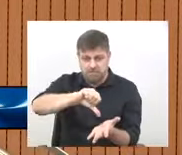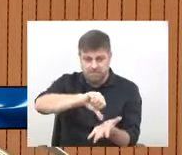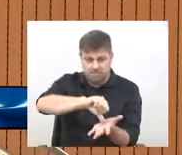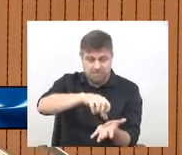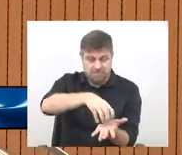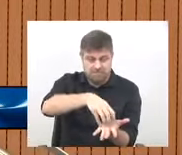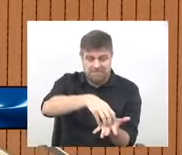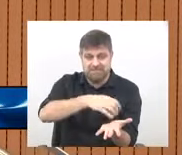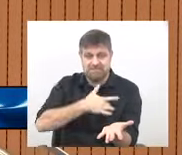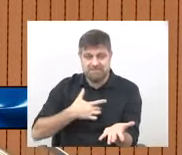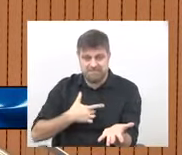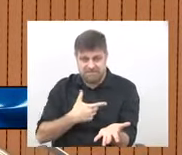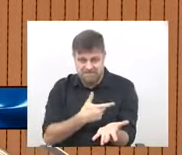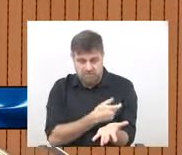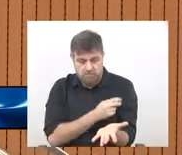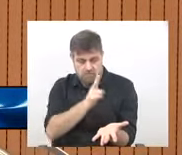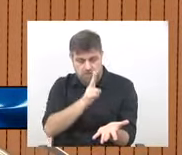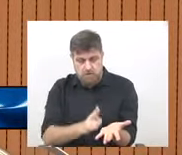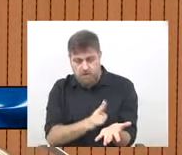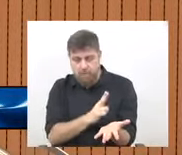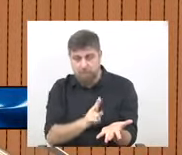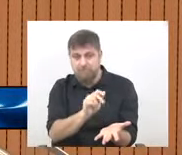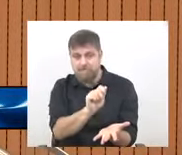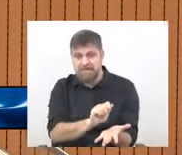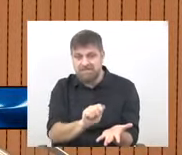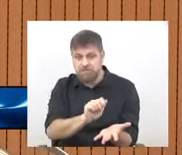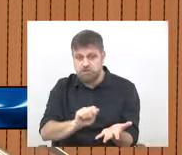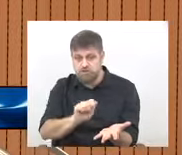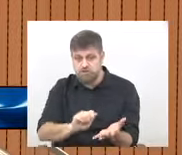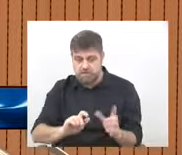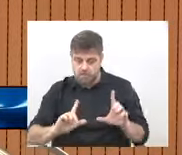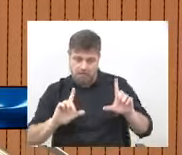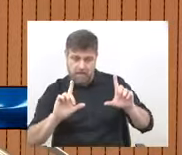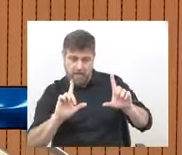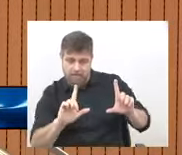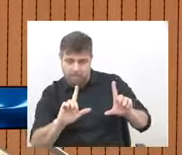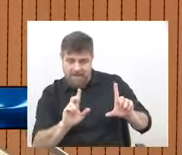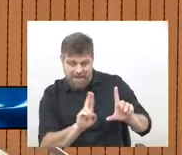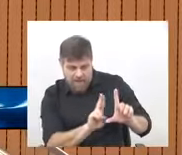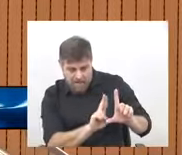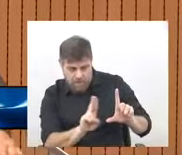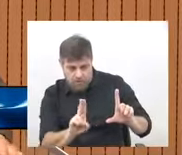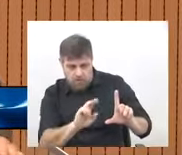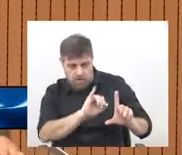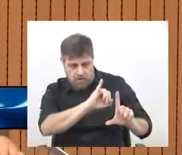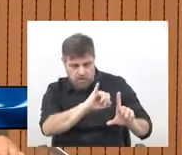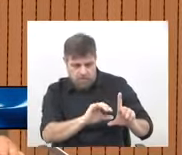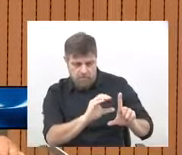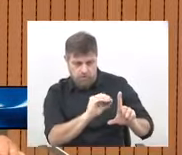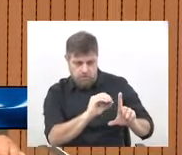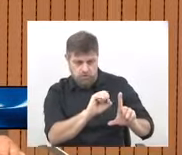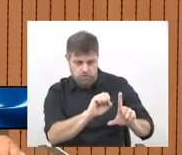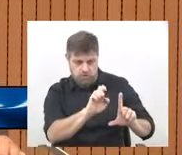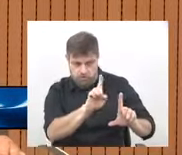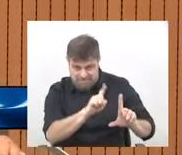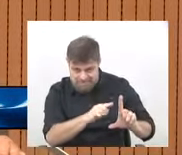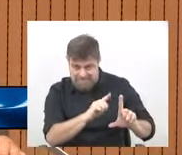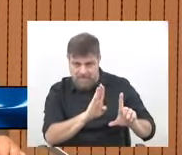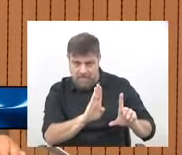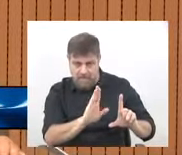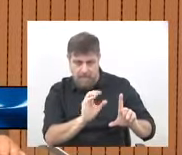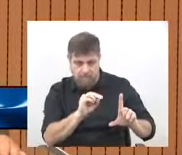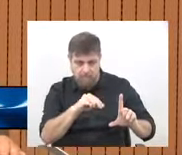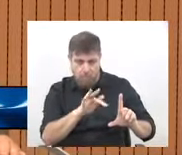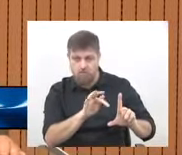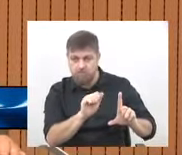saúde, no Padre Anchieta, com o nome desse senhor, desse cidadão que tanto